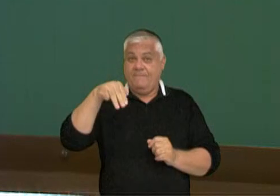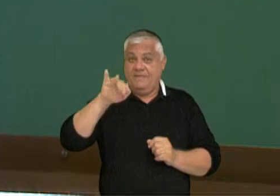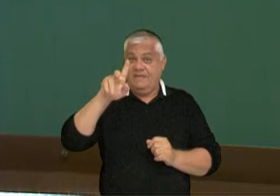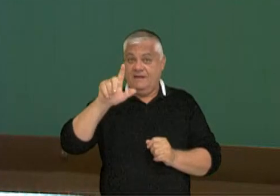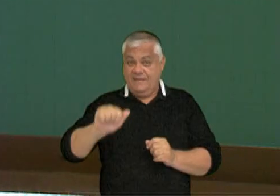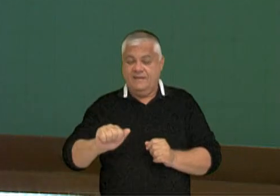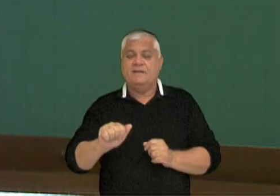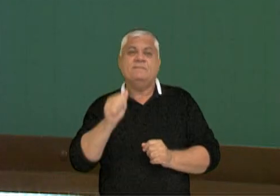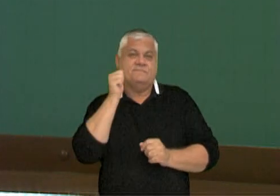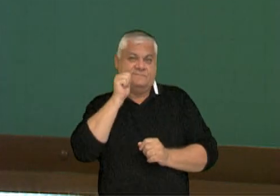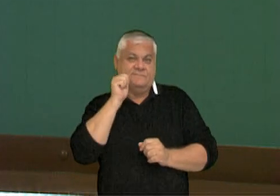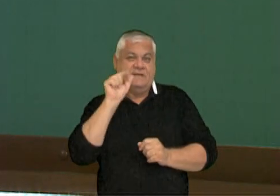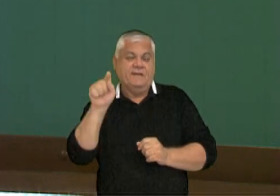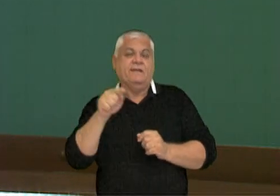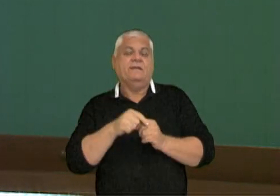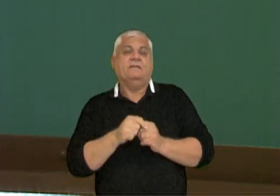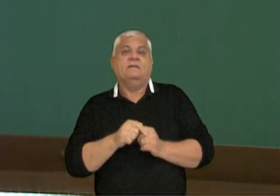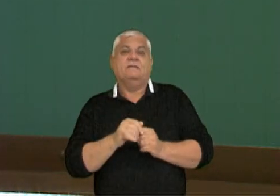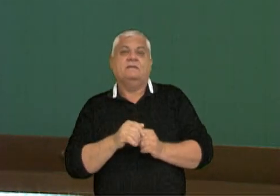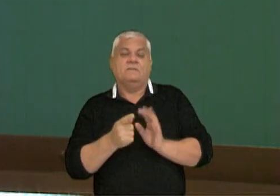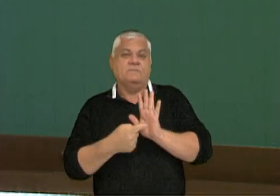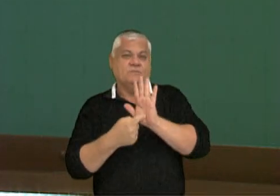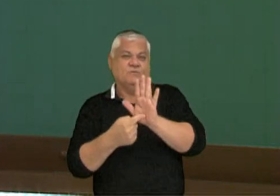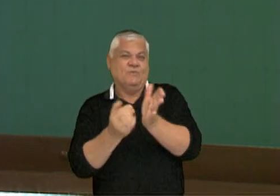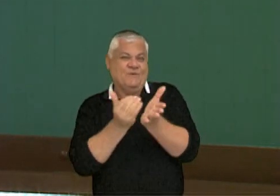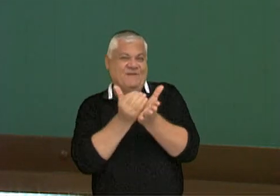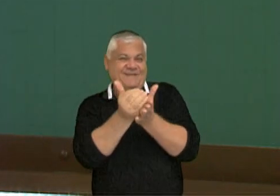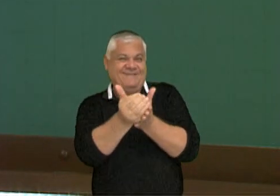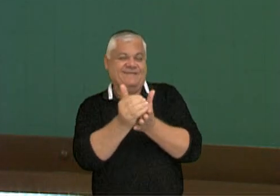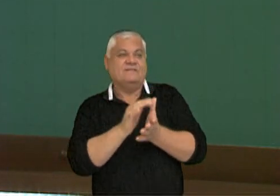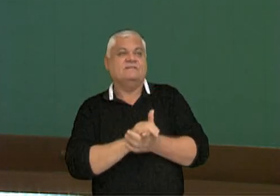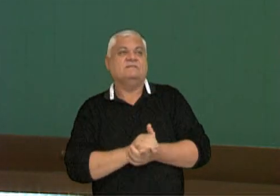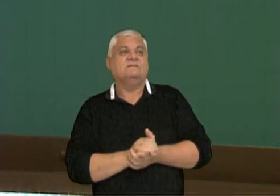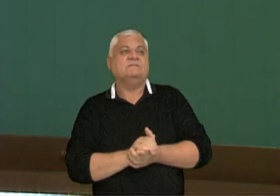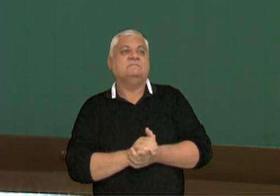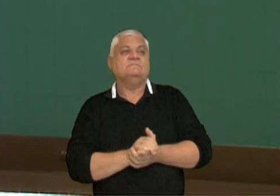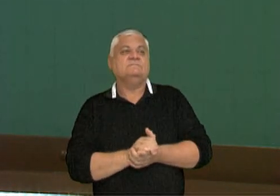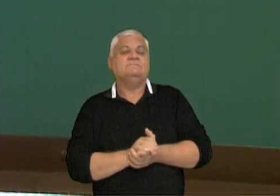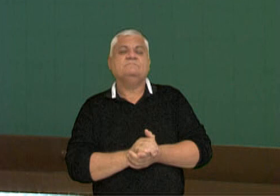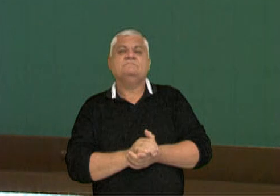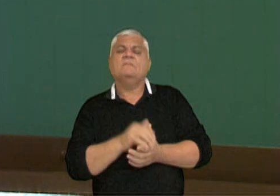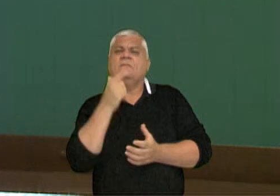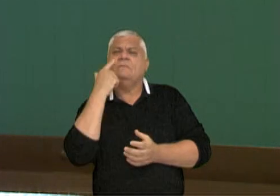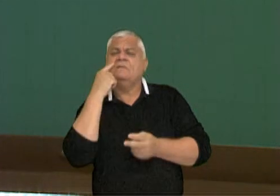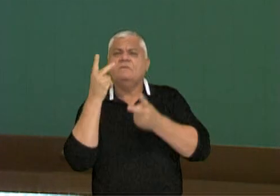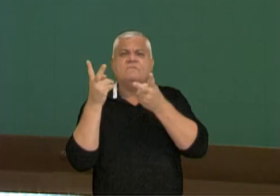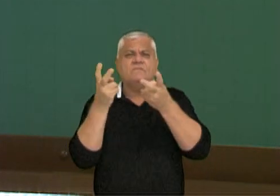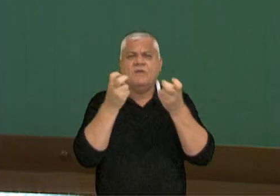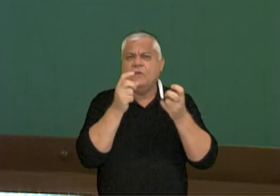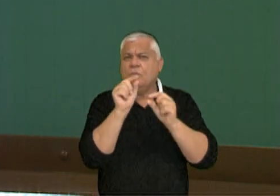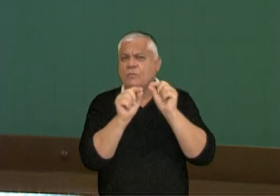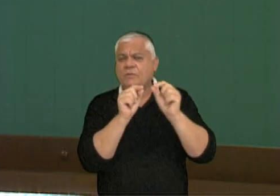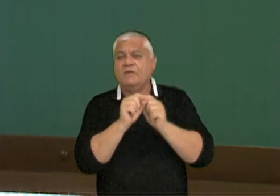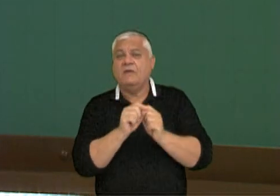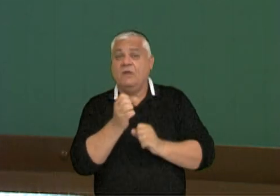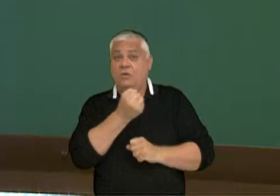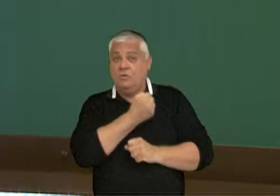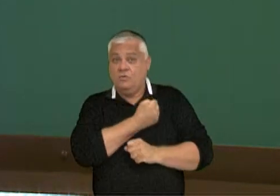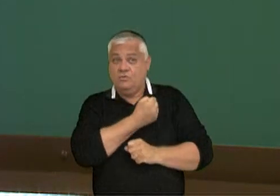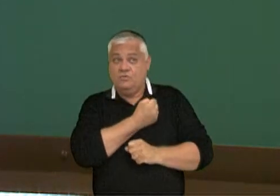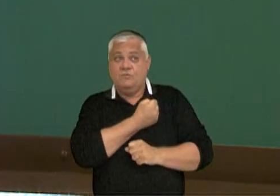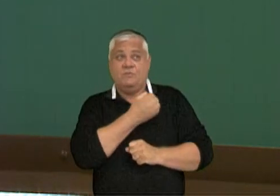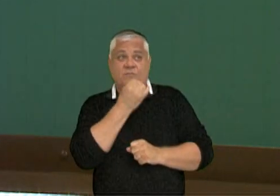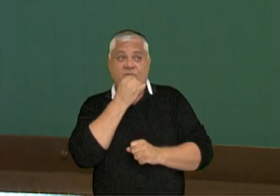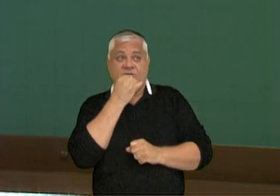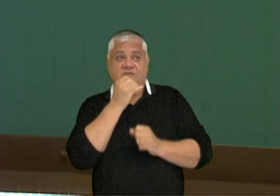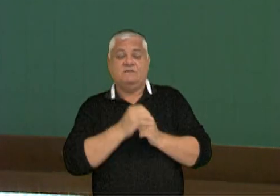aquele exemplo no início da aula, nós podemos verificar também que o número